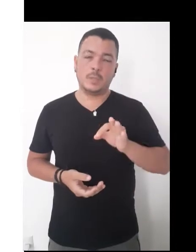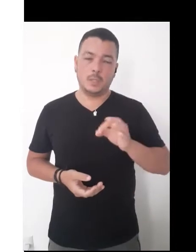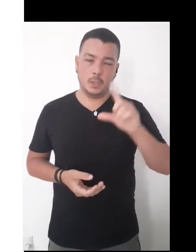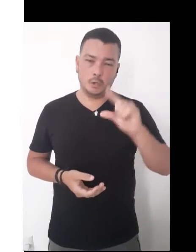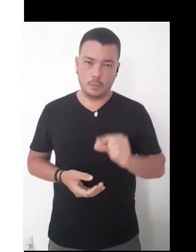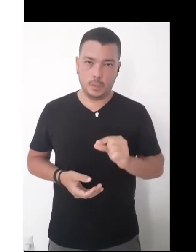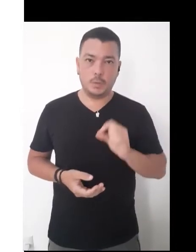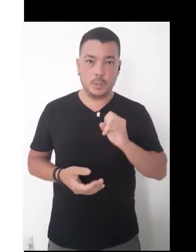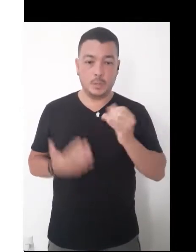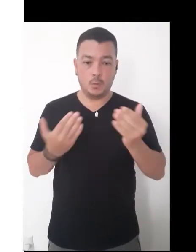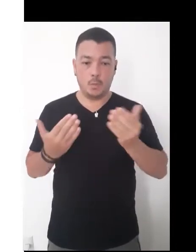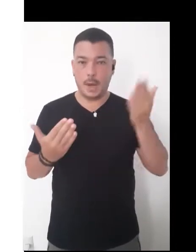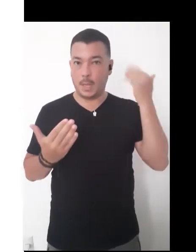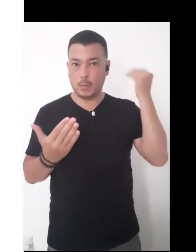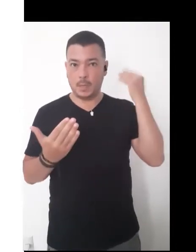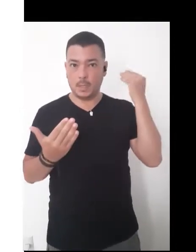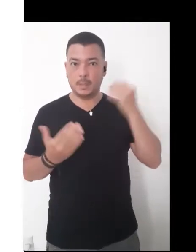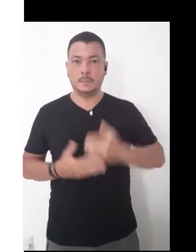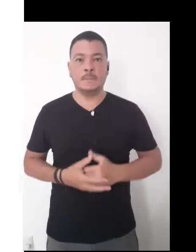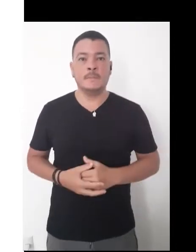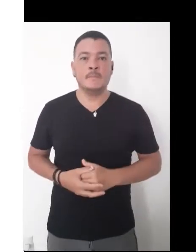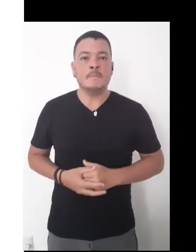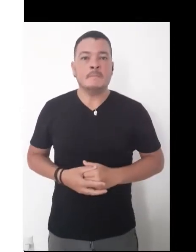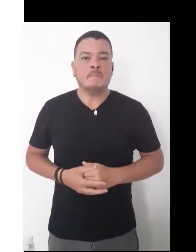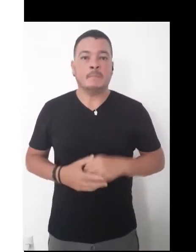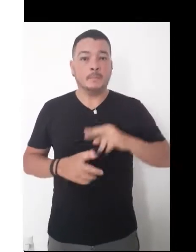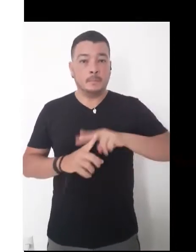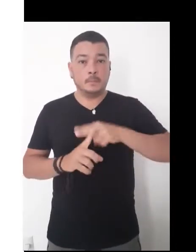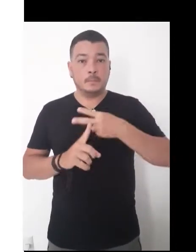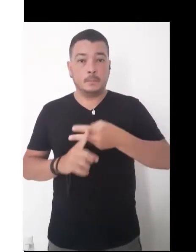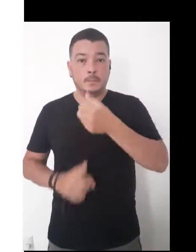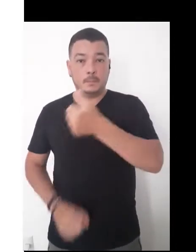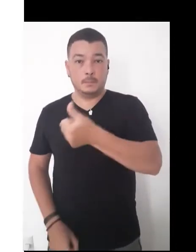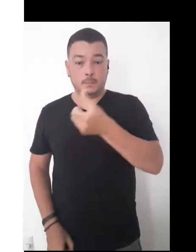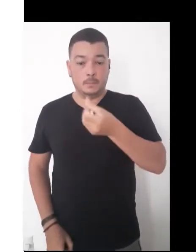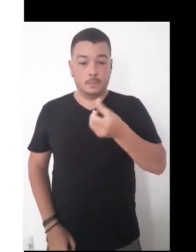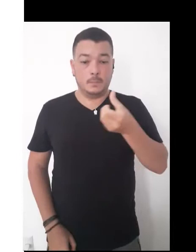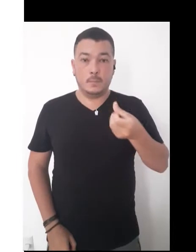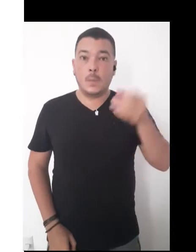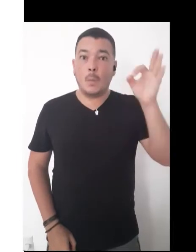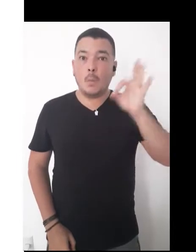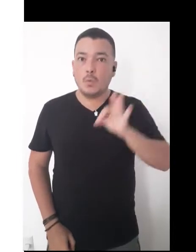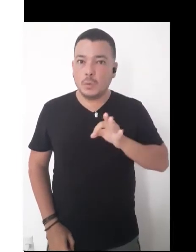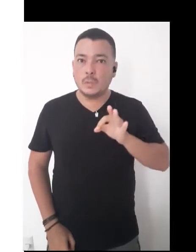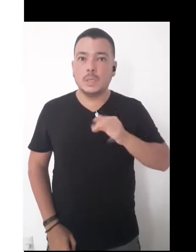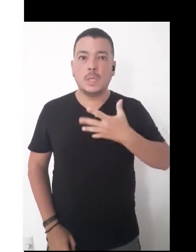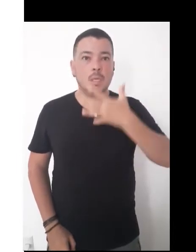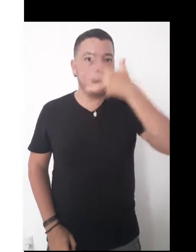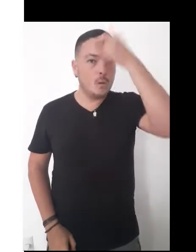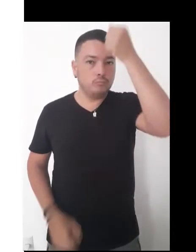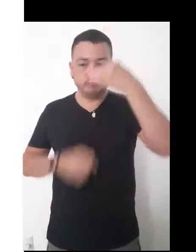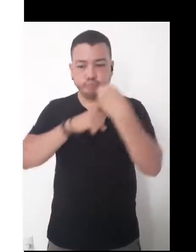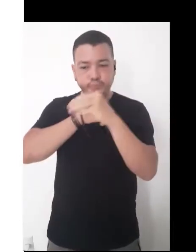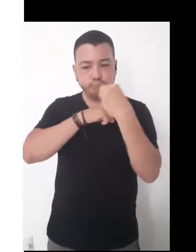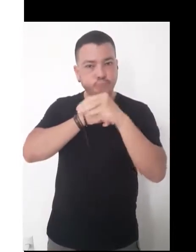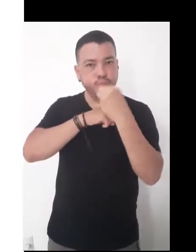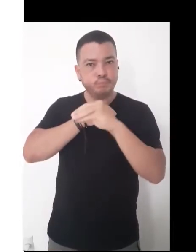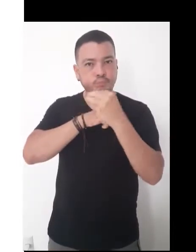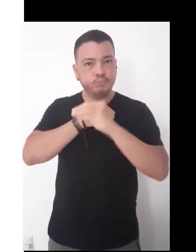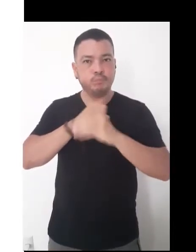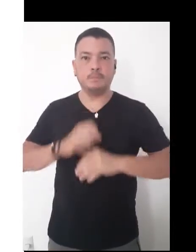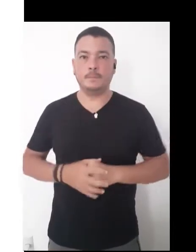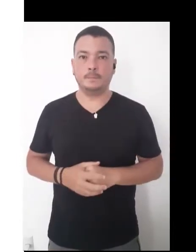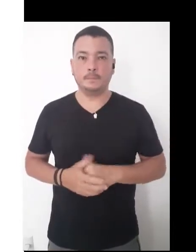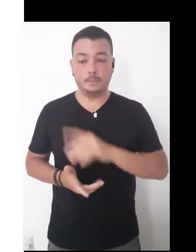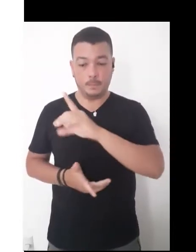com a DDR2. Aumentou 166% a taxa de transferência, então aqui a